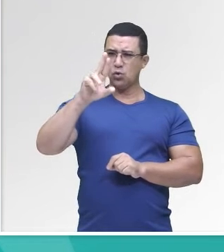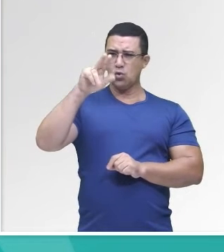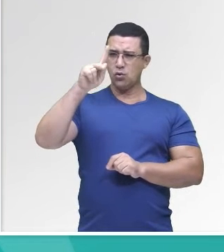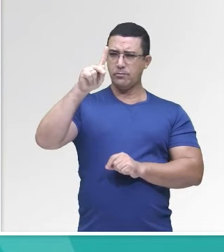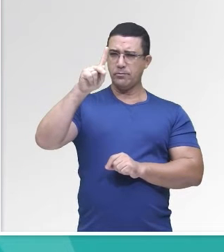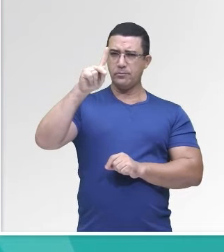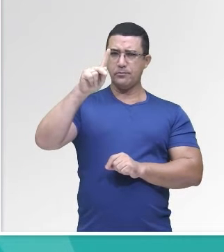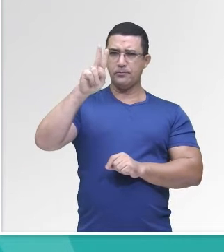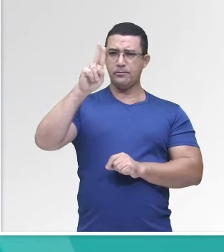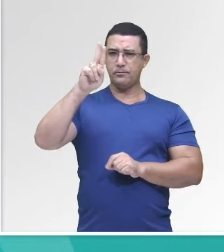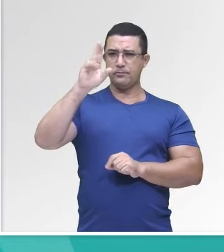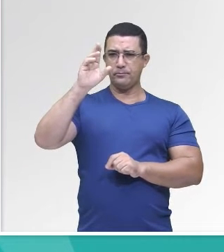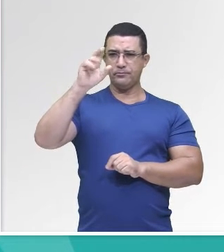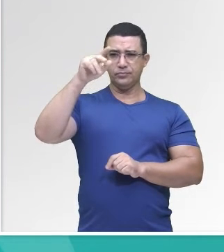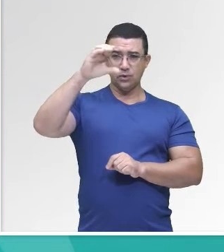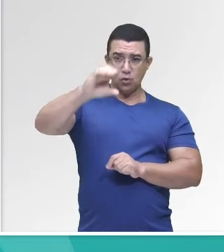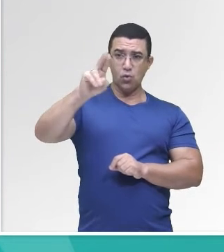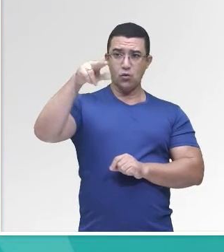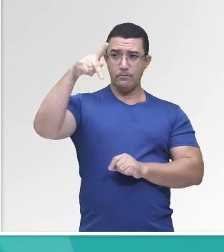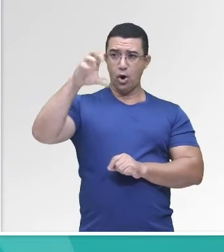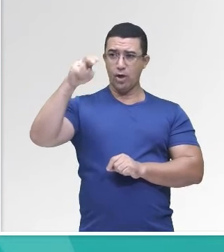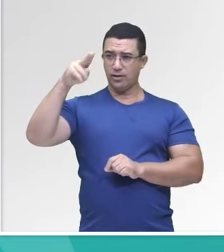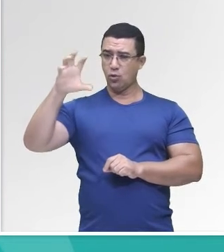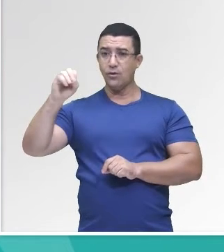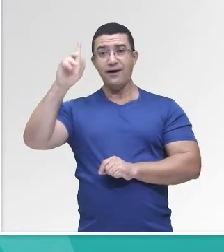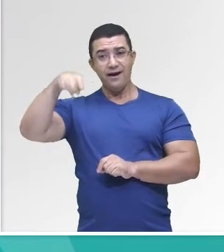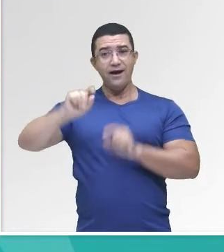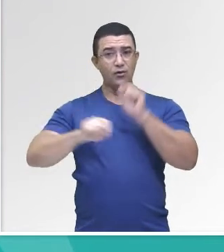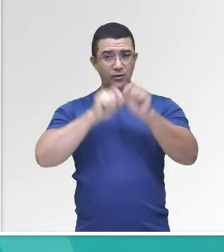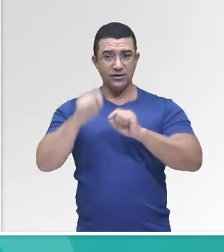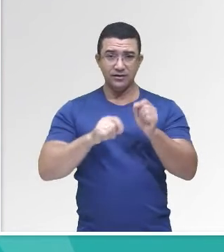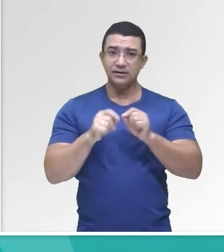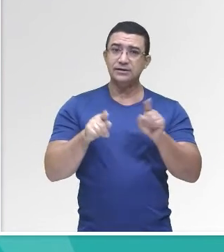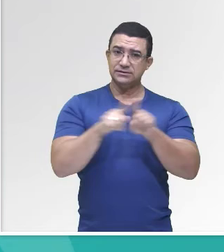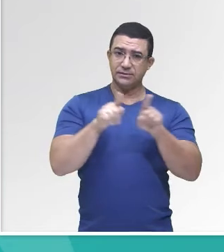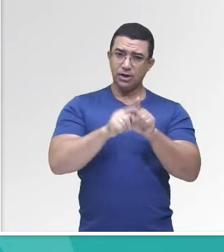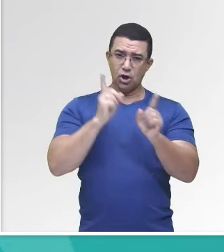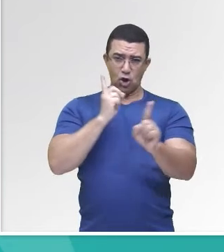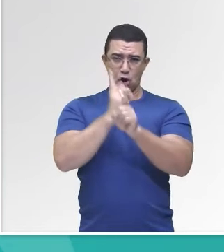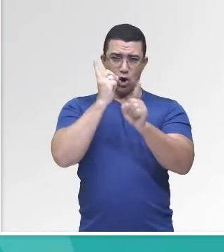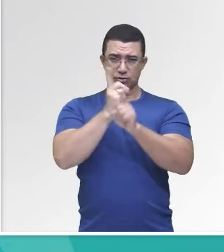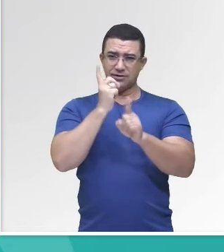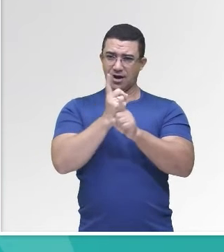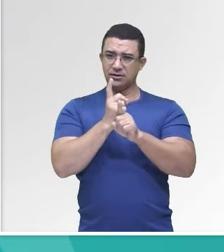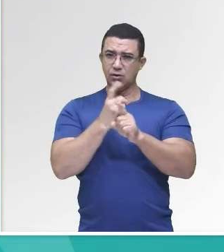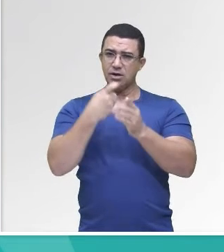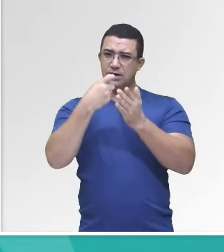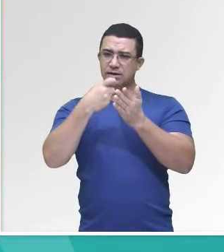encontrarás cupones de desconto, ofertas, gangas e chollos.